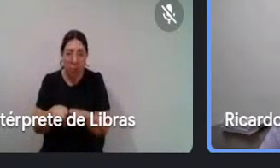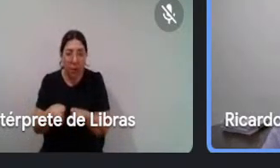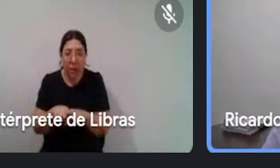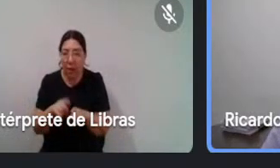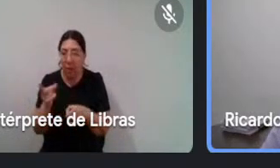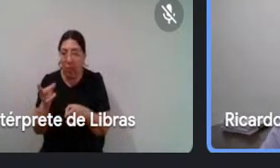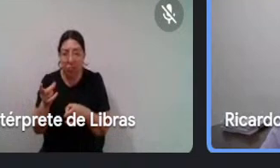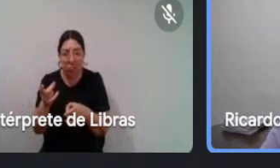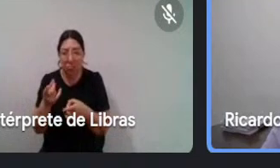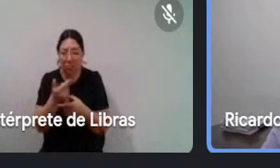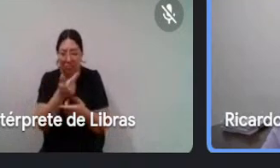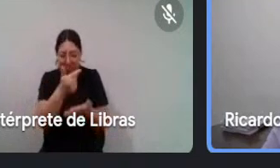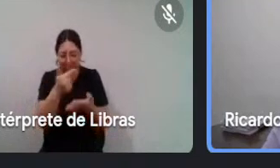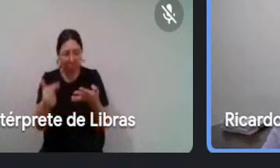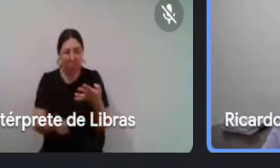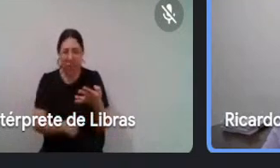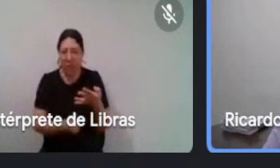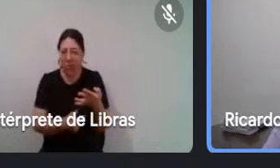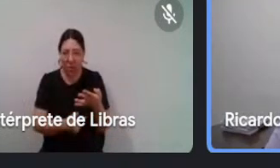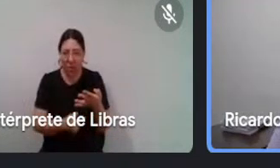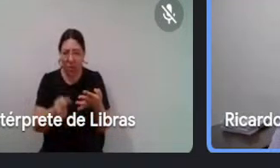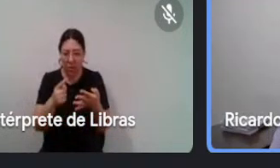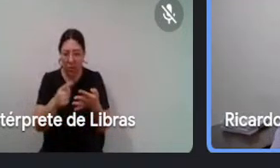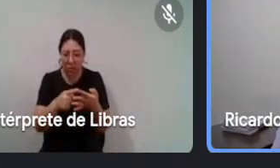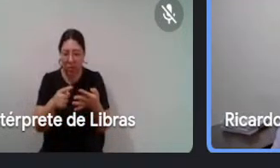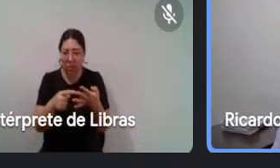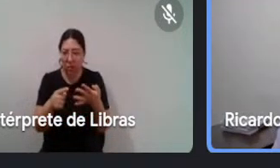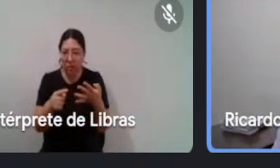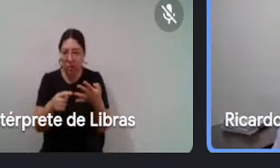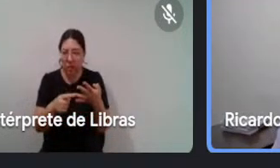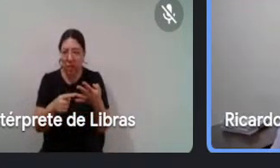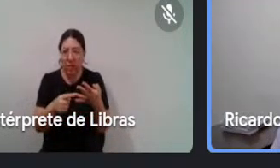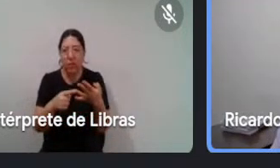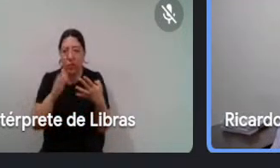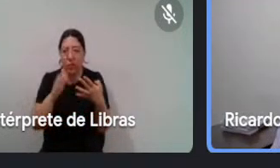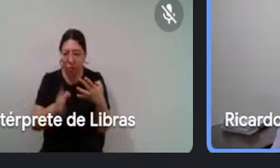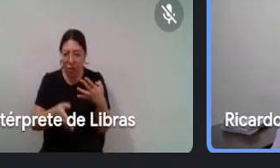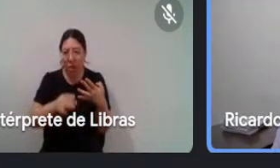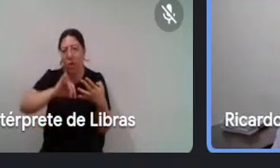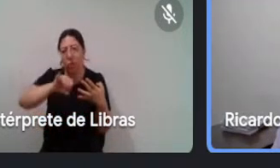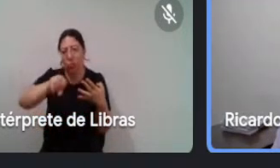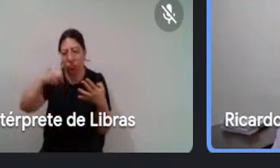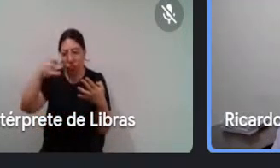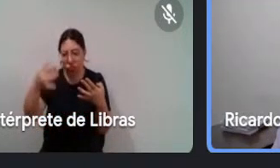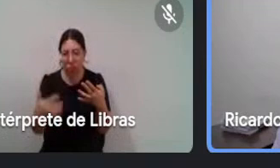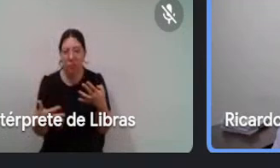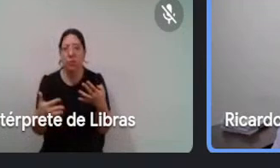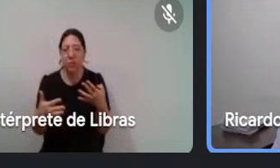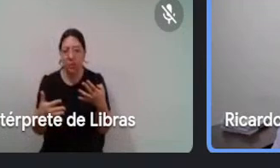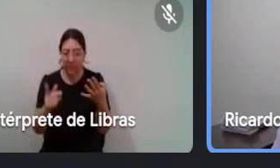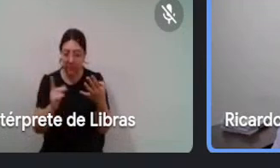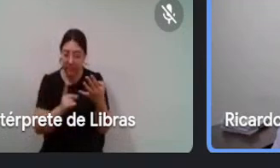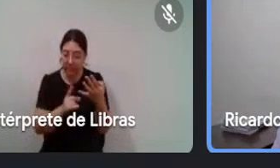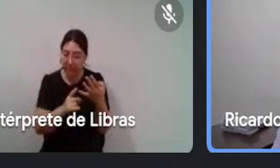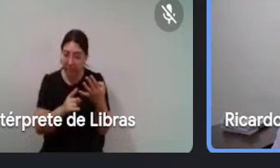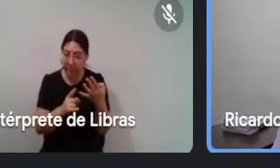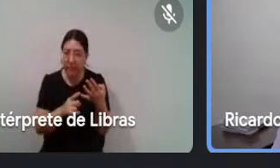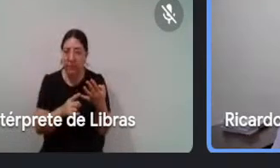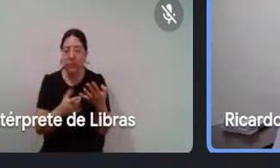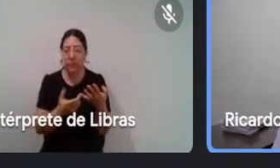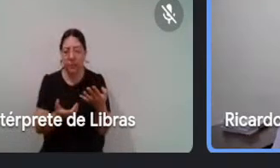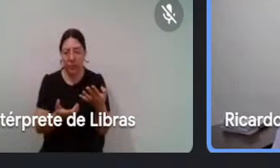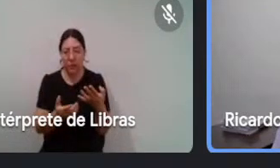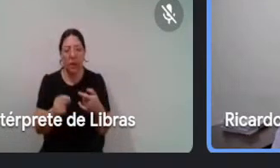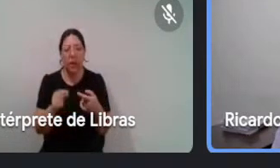4.3 e 4.4, pois foram todos justificados. Com relação ao 4.3.1, só